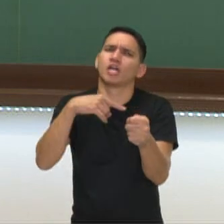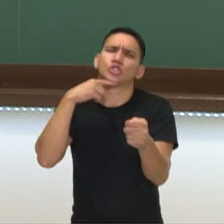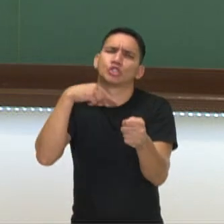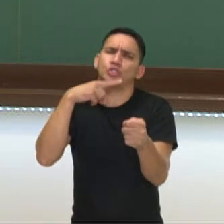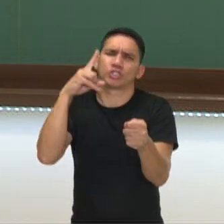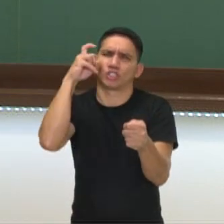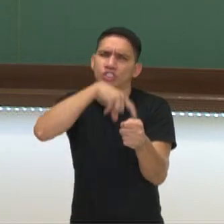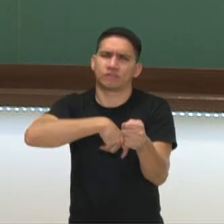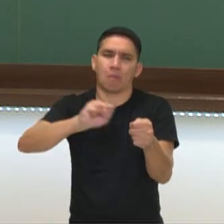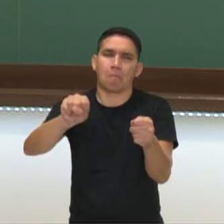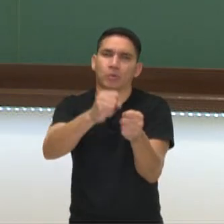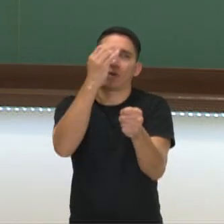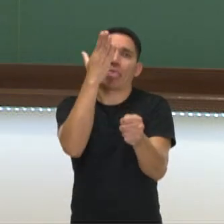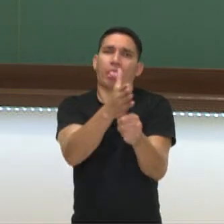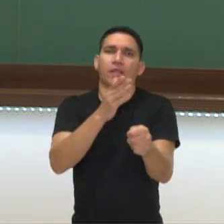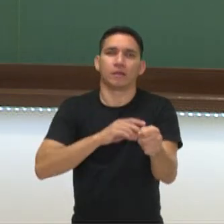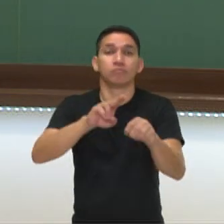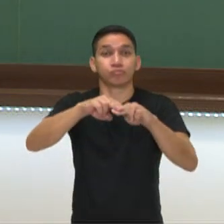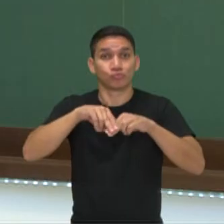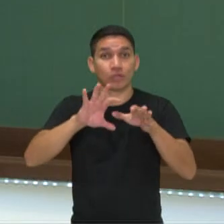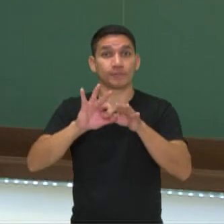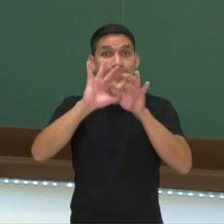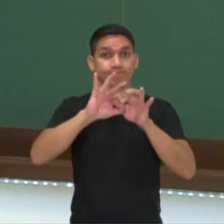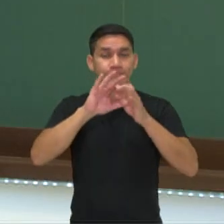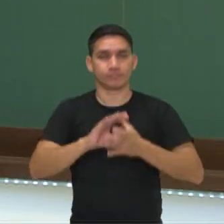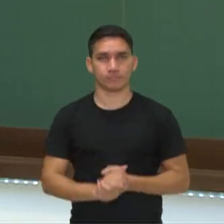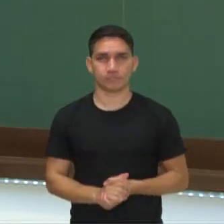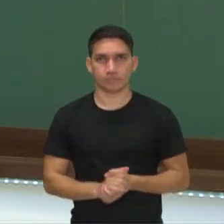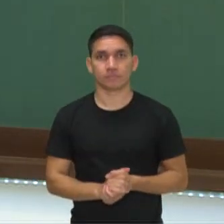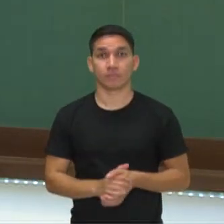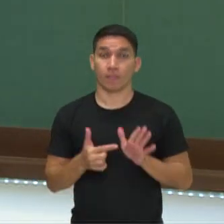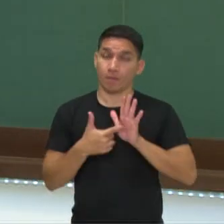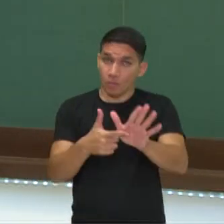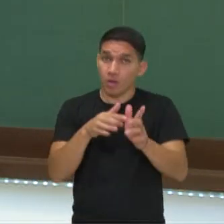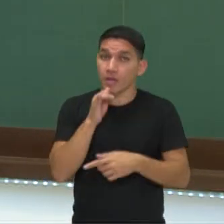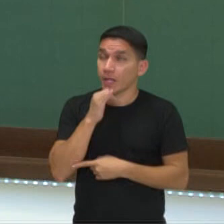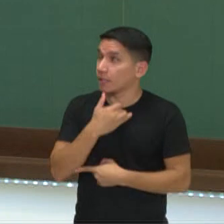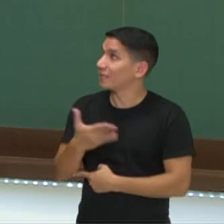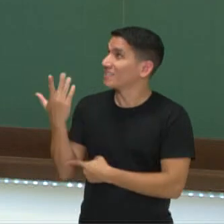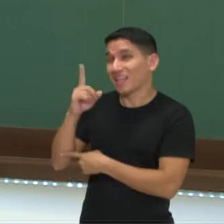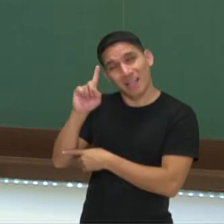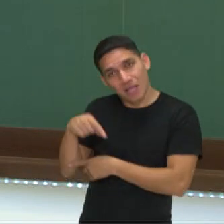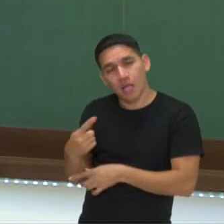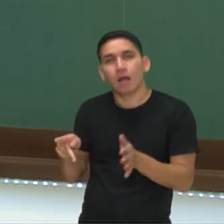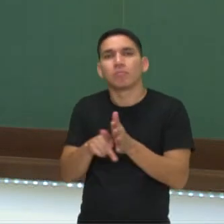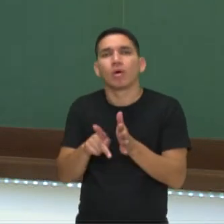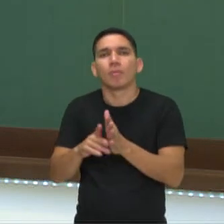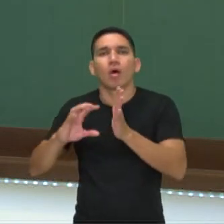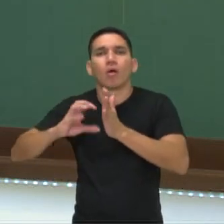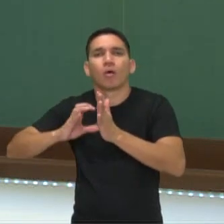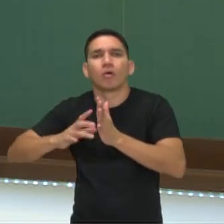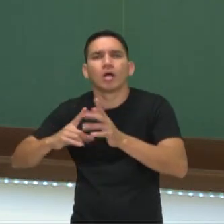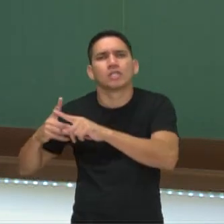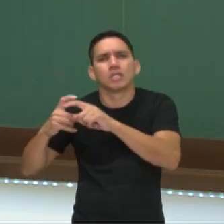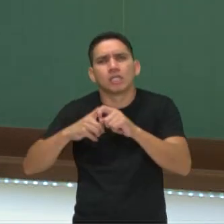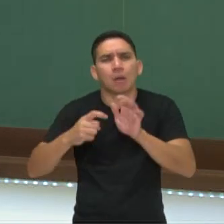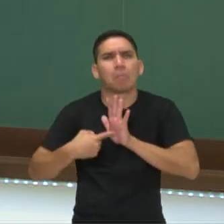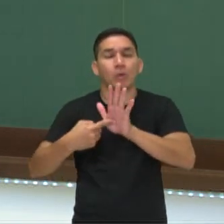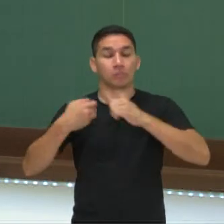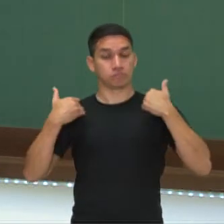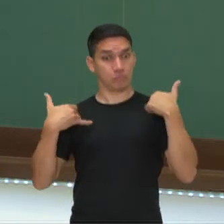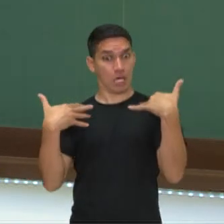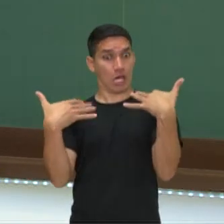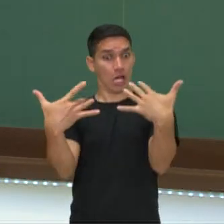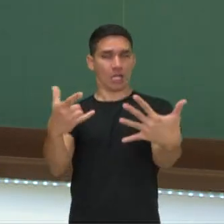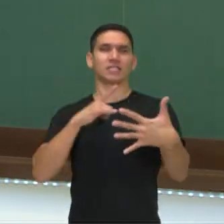de serem quebrados. A ideia de união. O exemplo, então, esse encontro do Partido Nazista com uma ideia de grandes espetáculos mostrando a